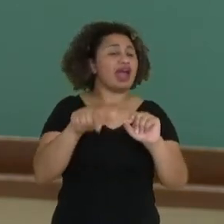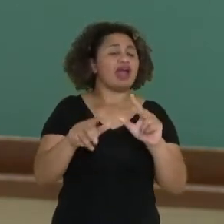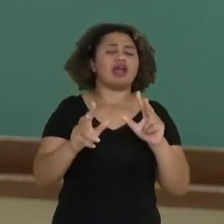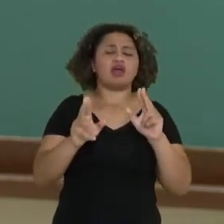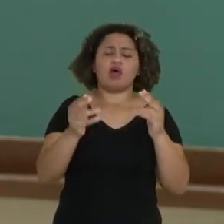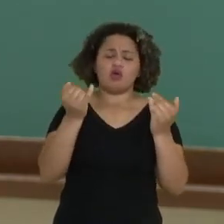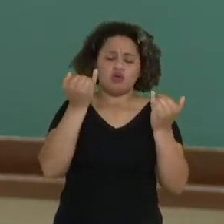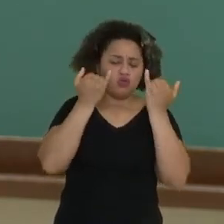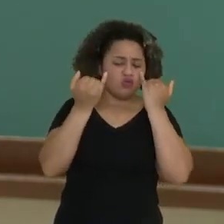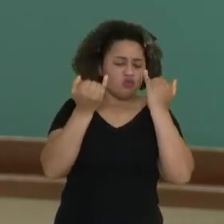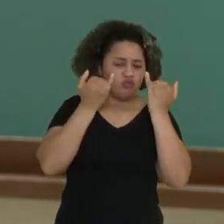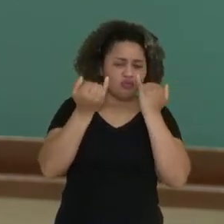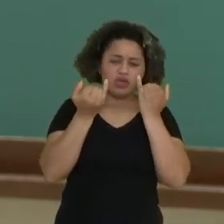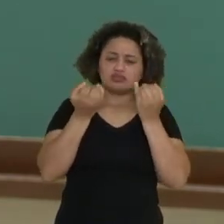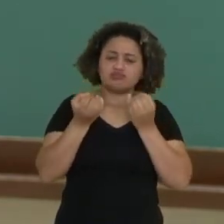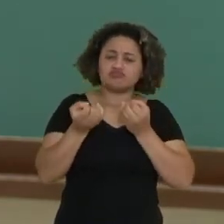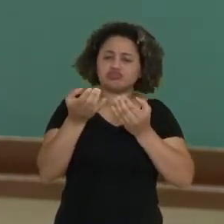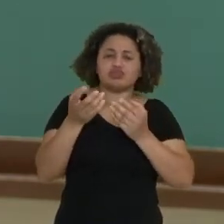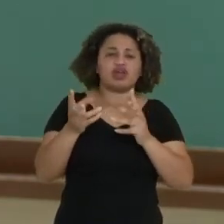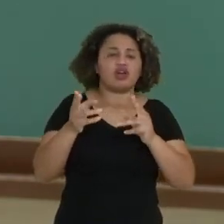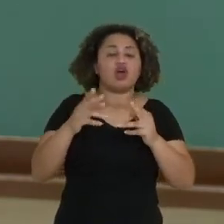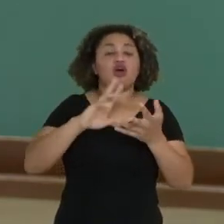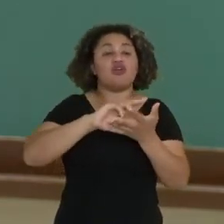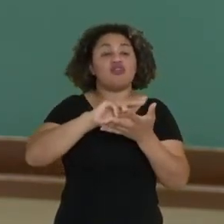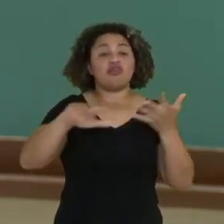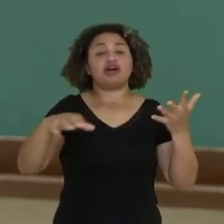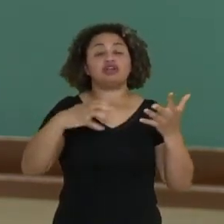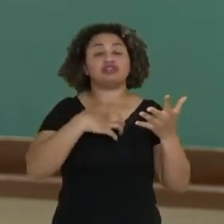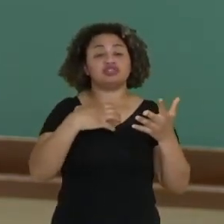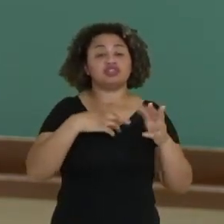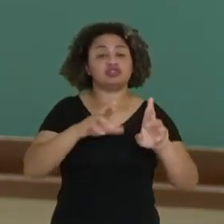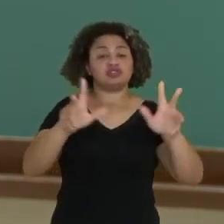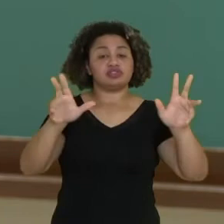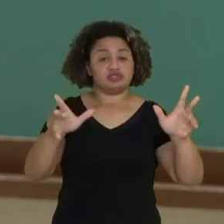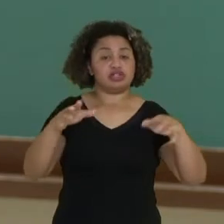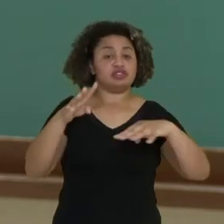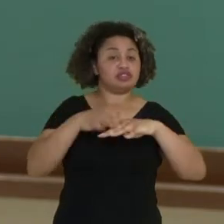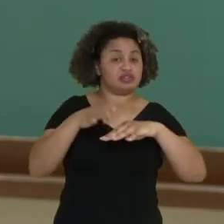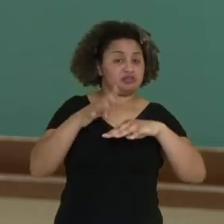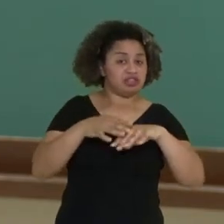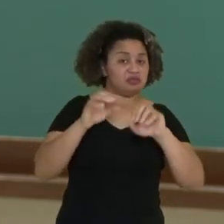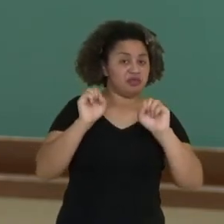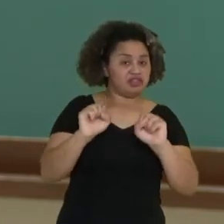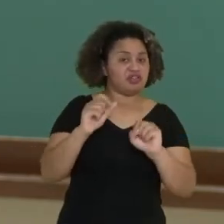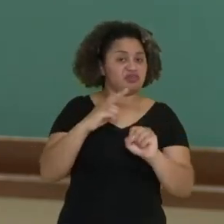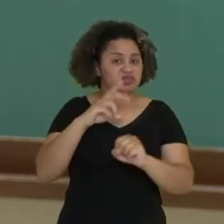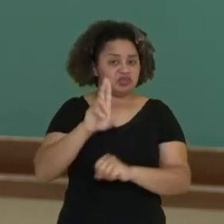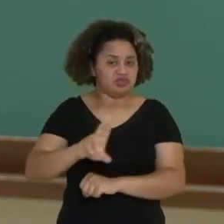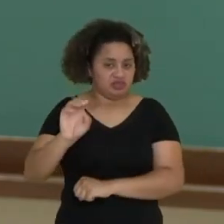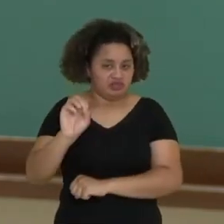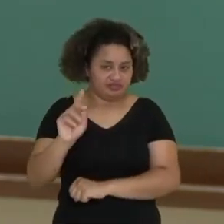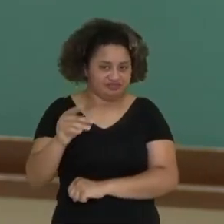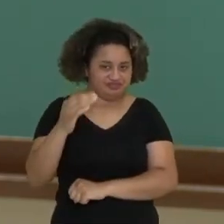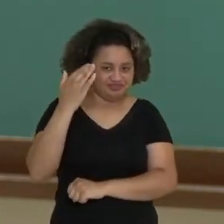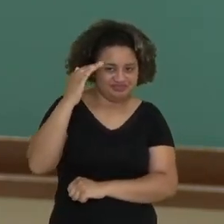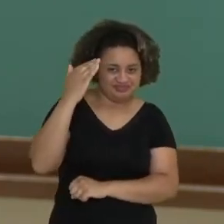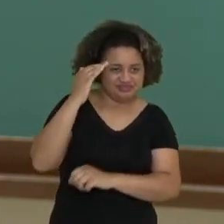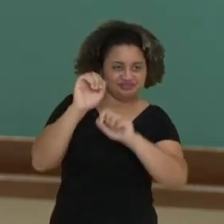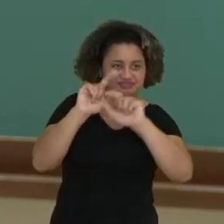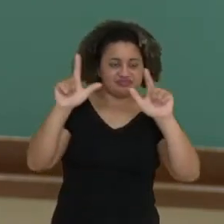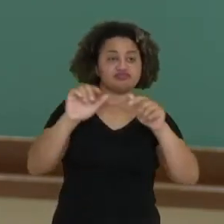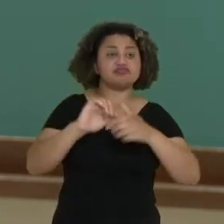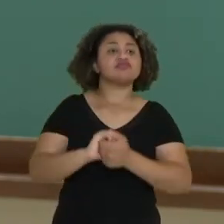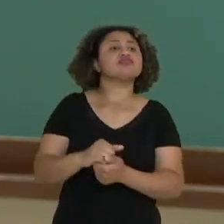mesma informação de várias formas diferentes na matemática, ok? Bom, e o que é a